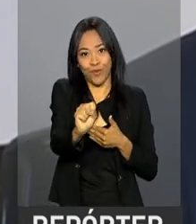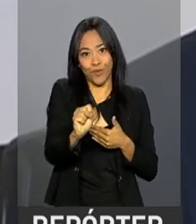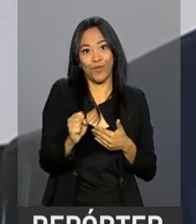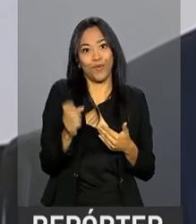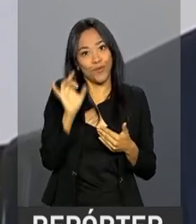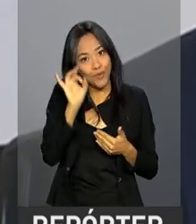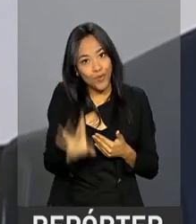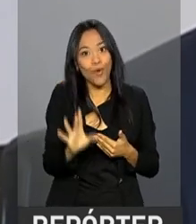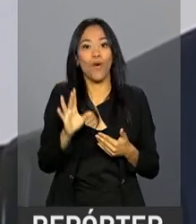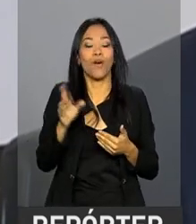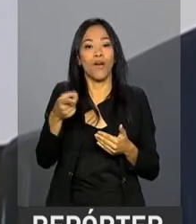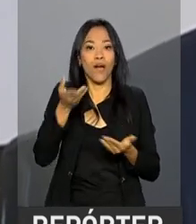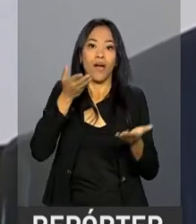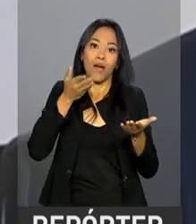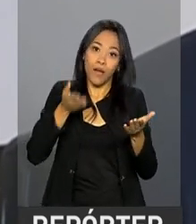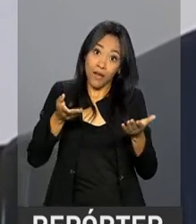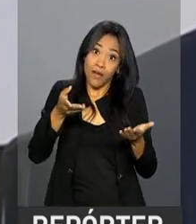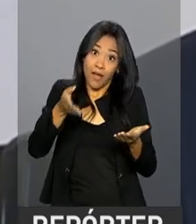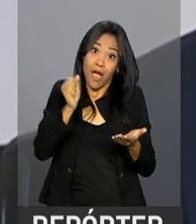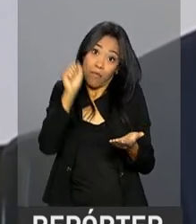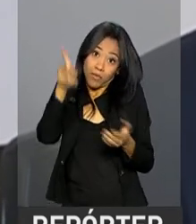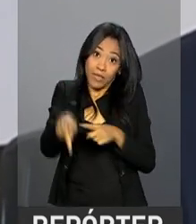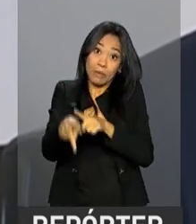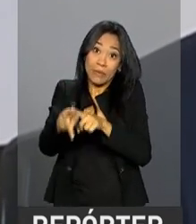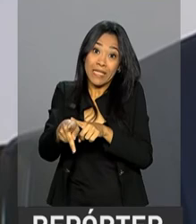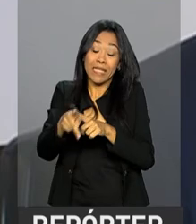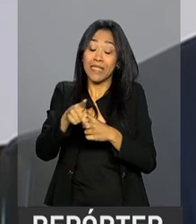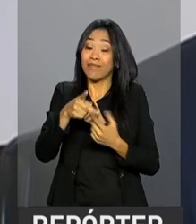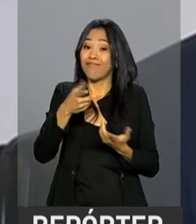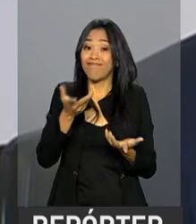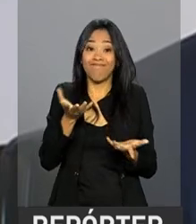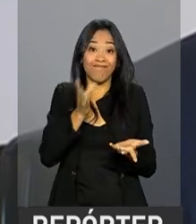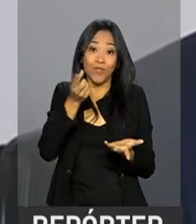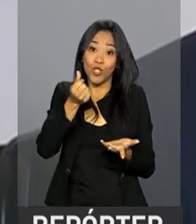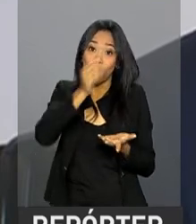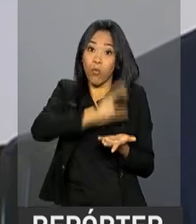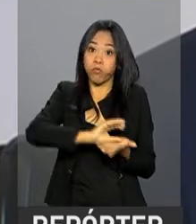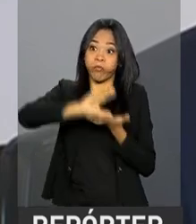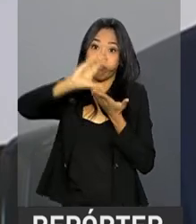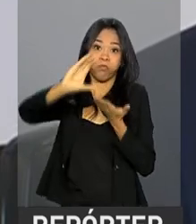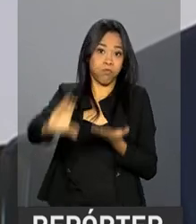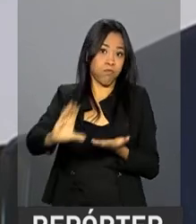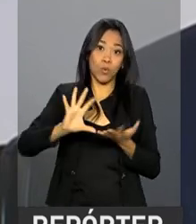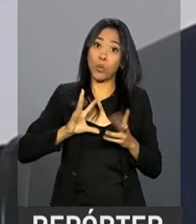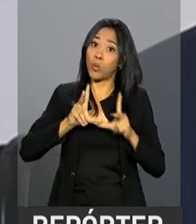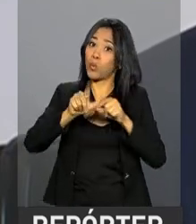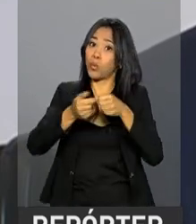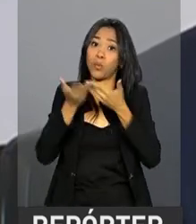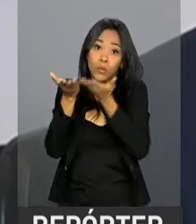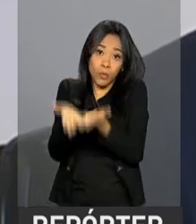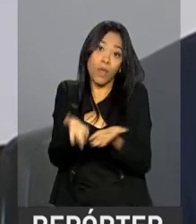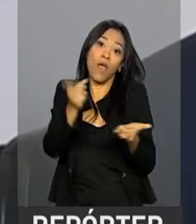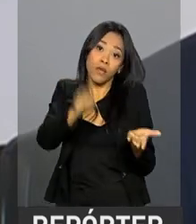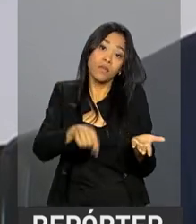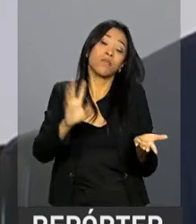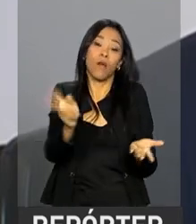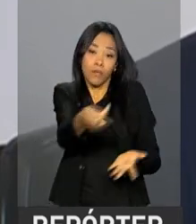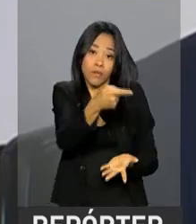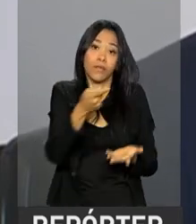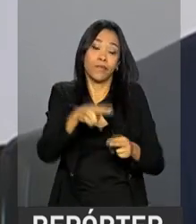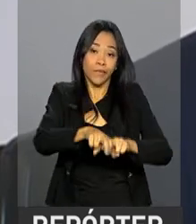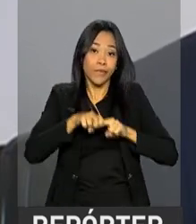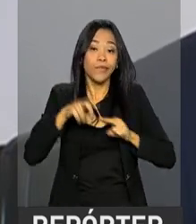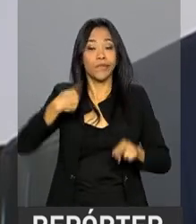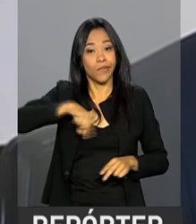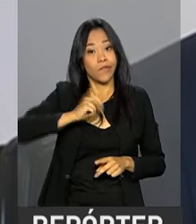da previdência ocupa todo o espaço de crescimento do teto do gasto então é isso que está acontecendo é por isso que